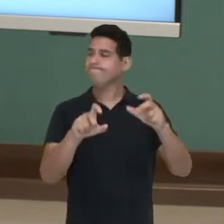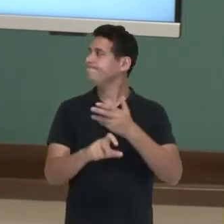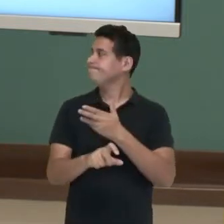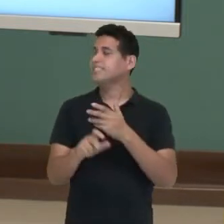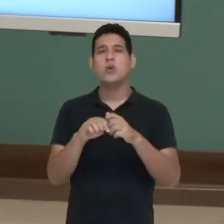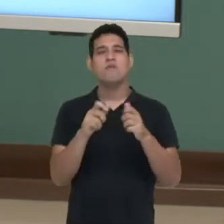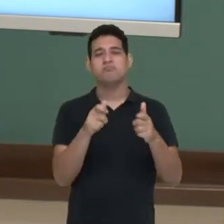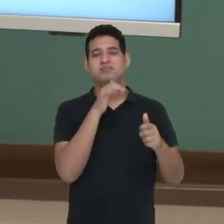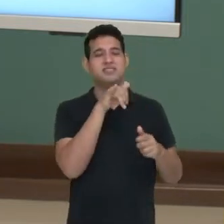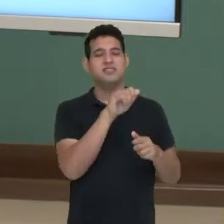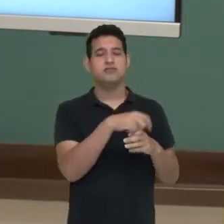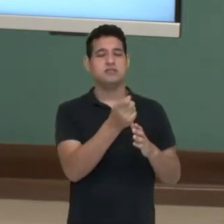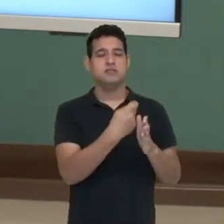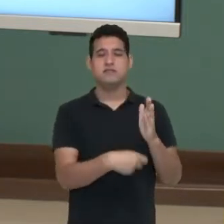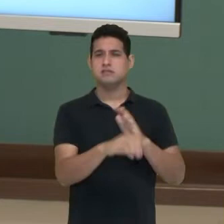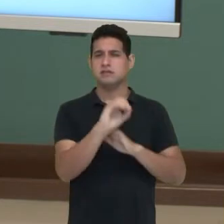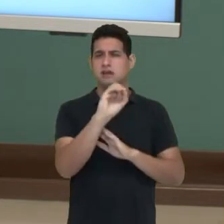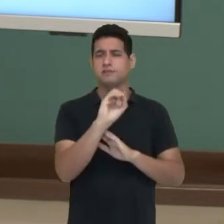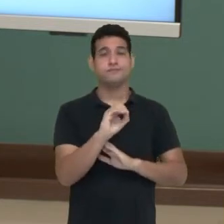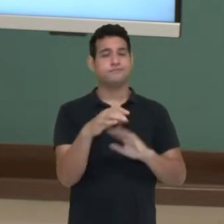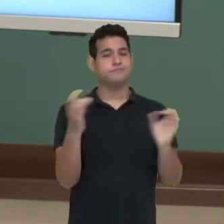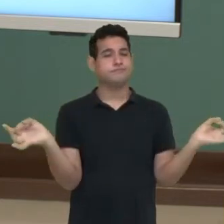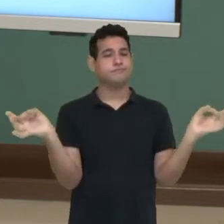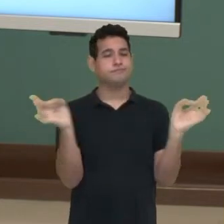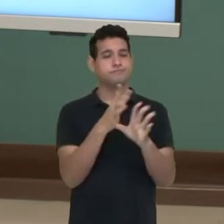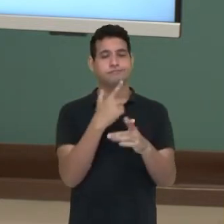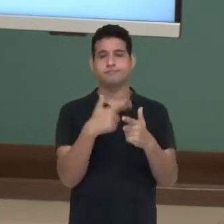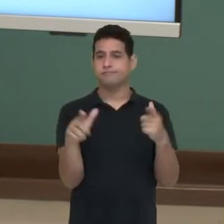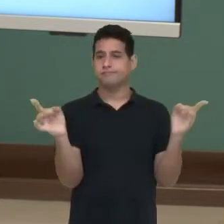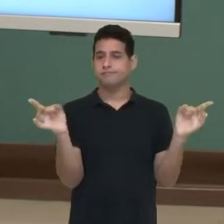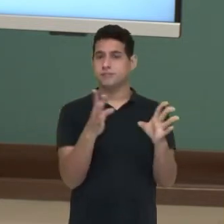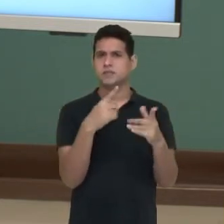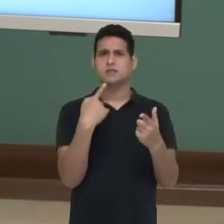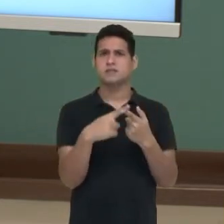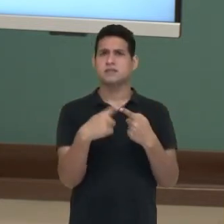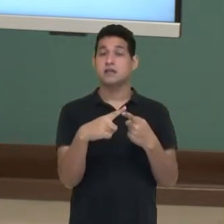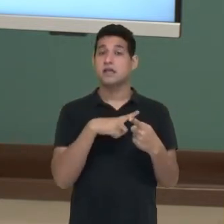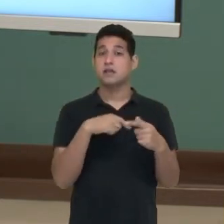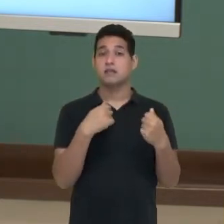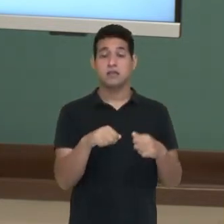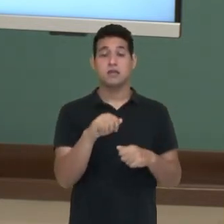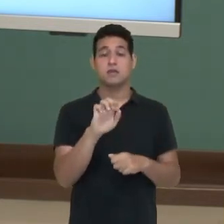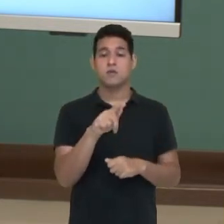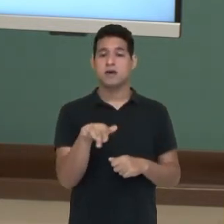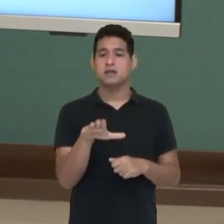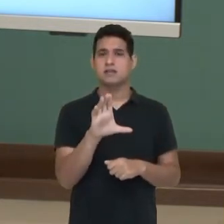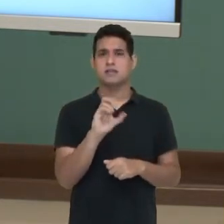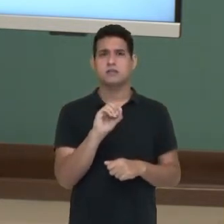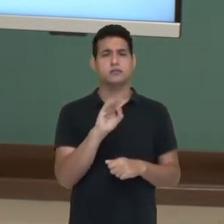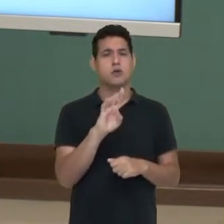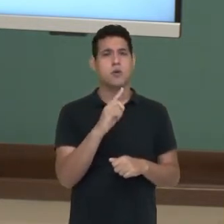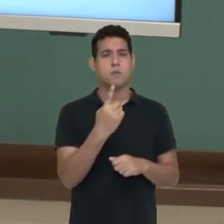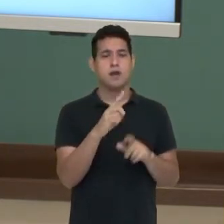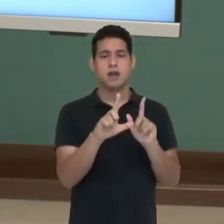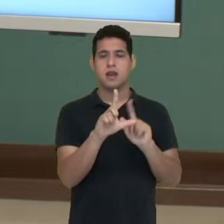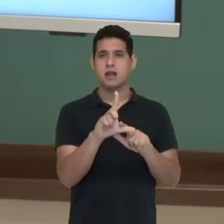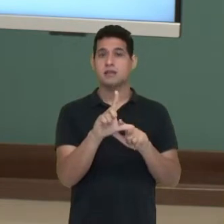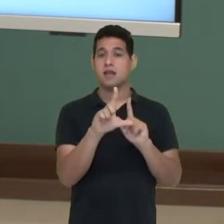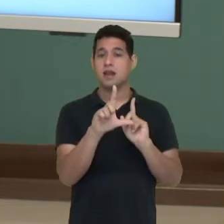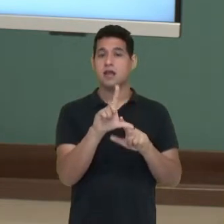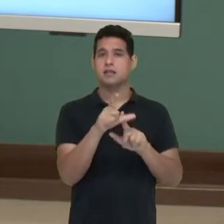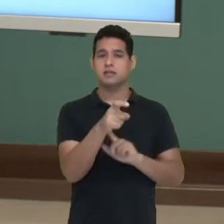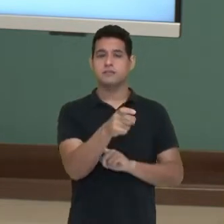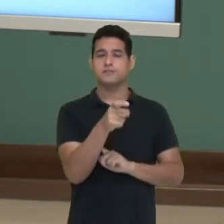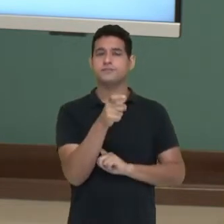escrevo zero. Gente, acabou o problema. Por quê? Porque eu tenho uma equação com apenas uma letra, a letra